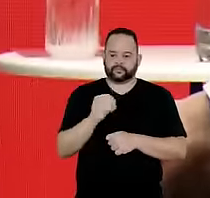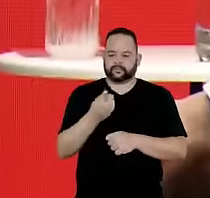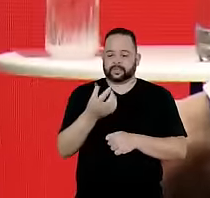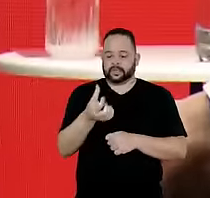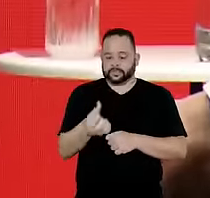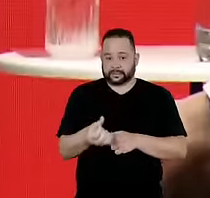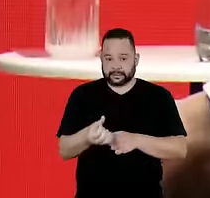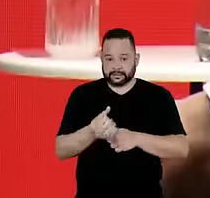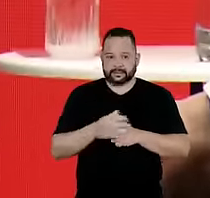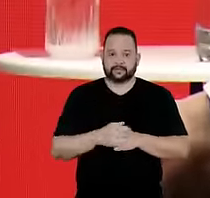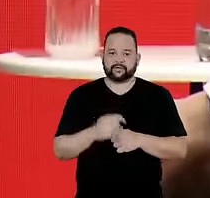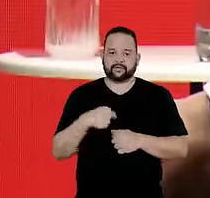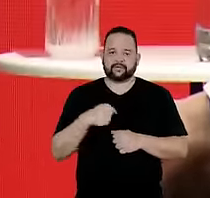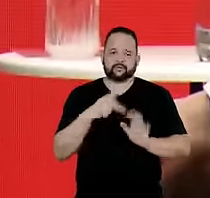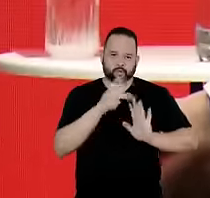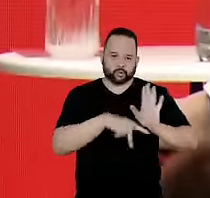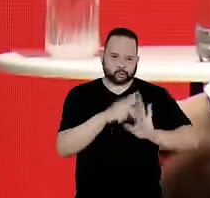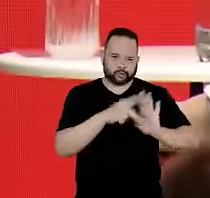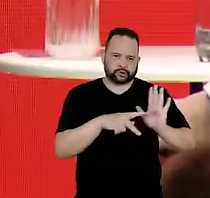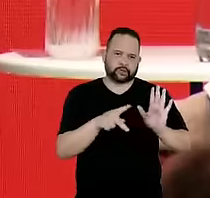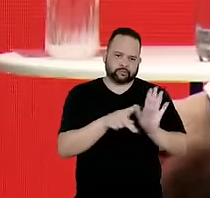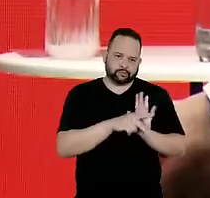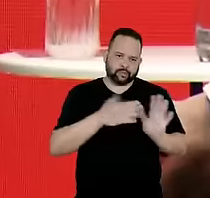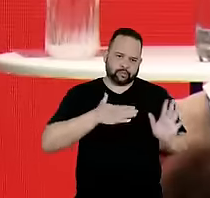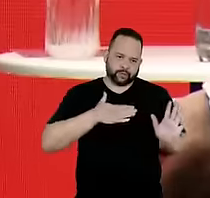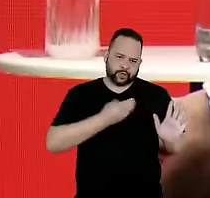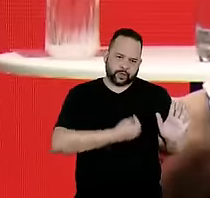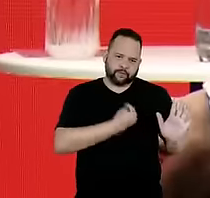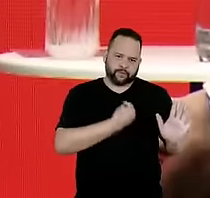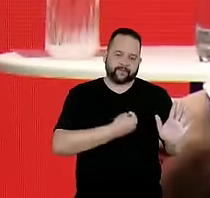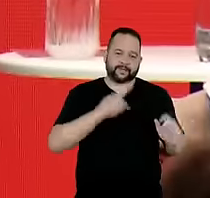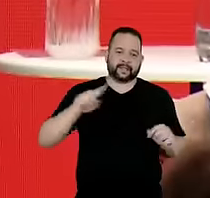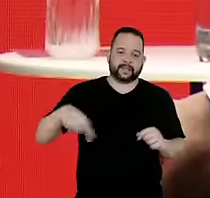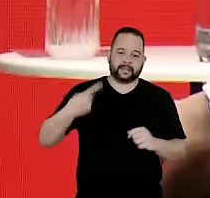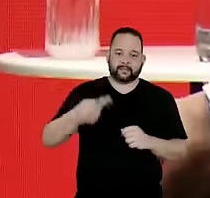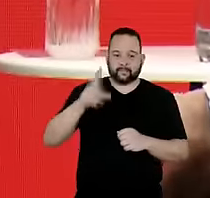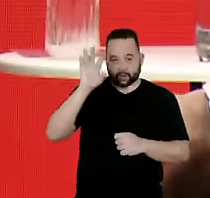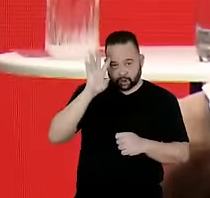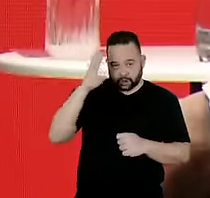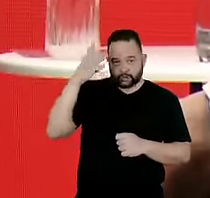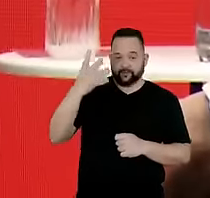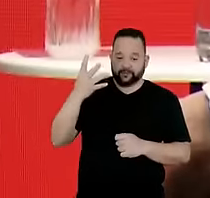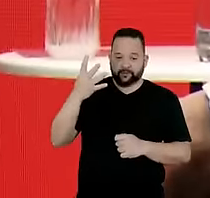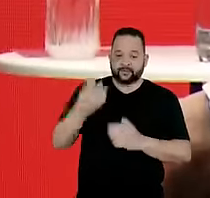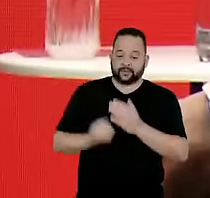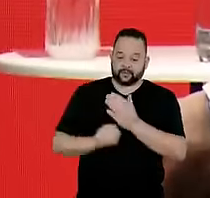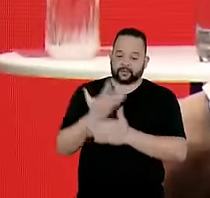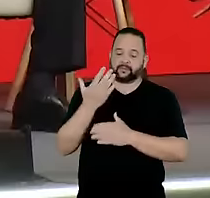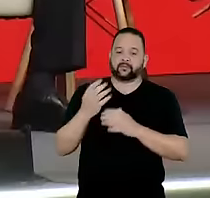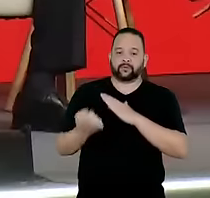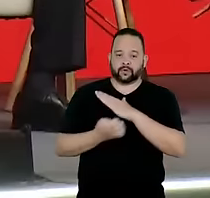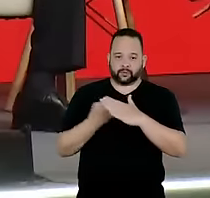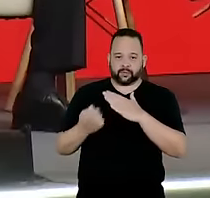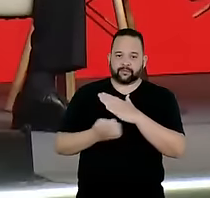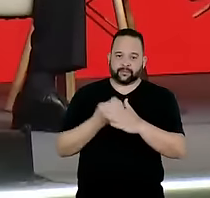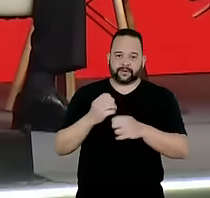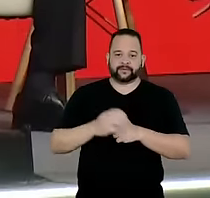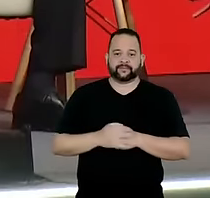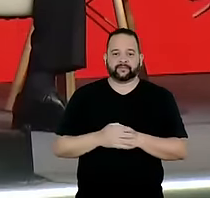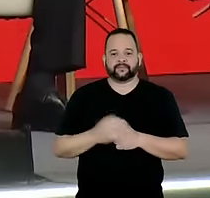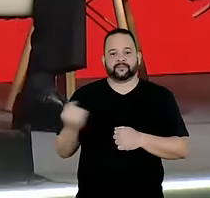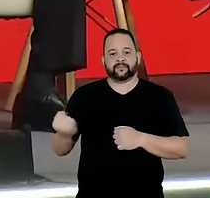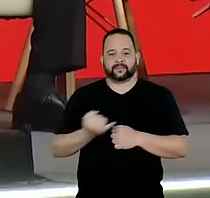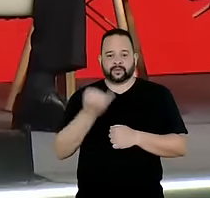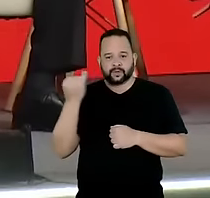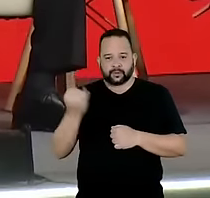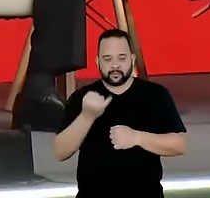projetos pessoais até decidir eh fundar a norte né mas acho que teve essa eh eh importante né para investimentos essa